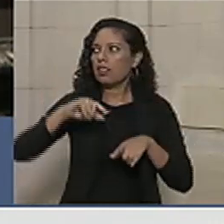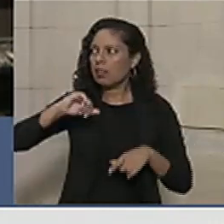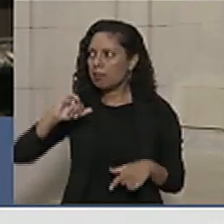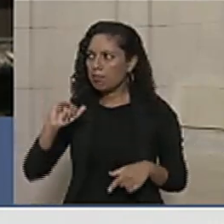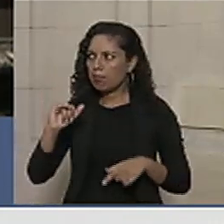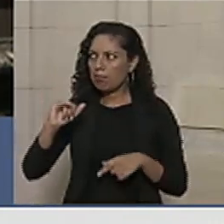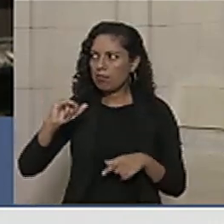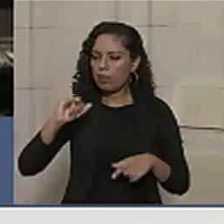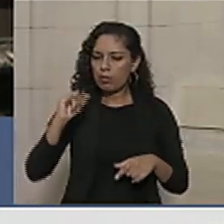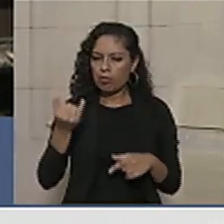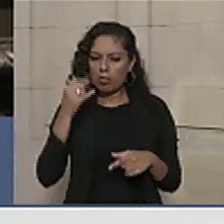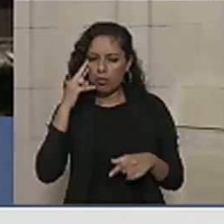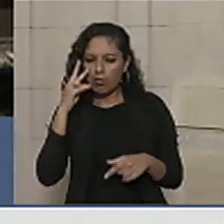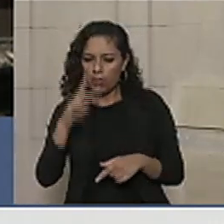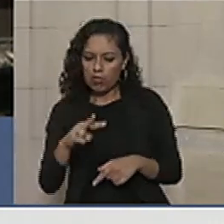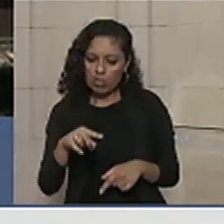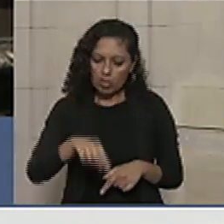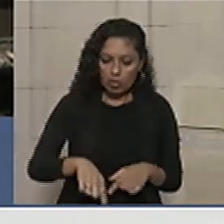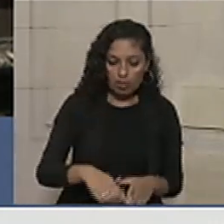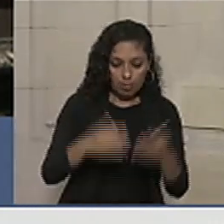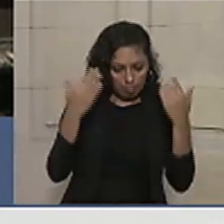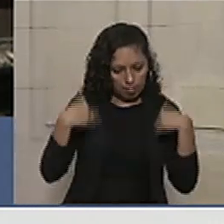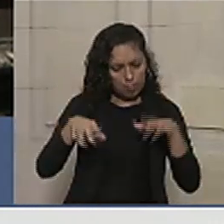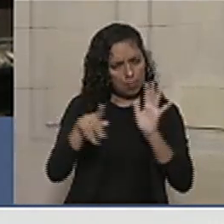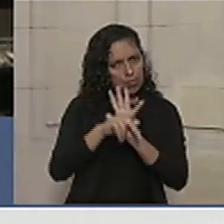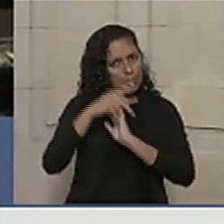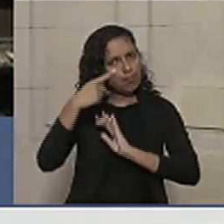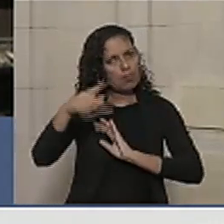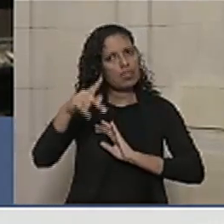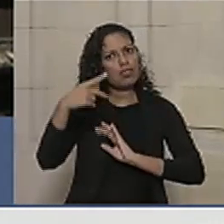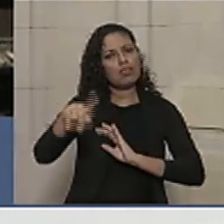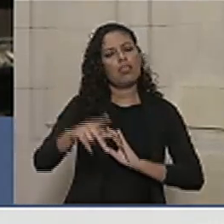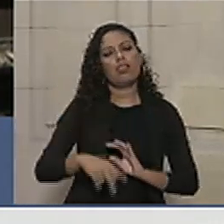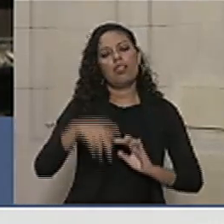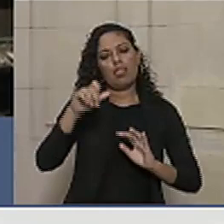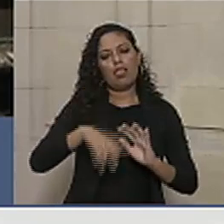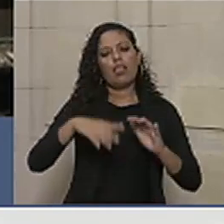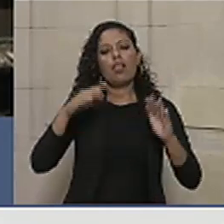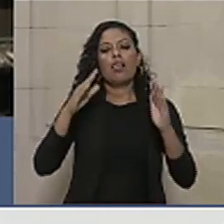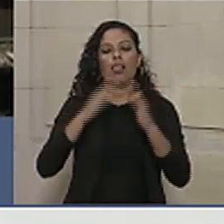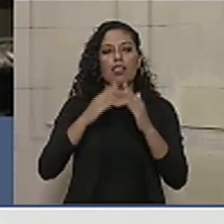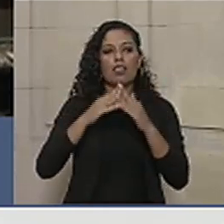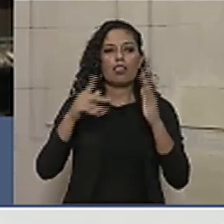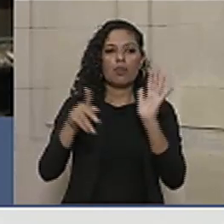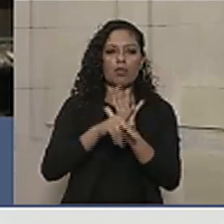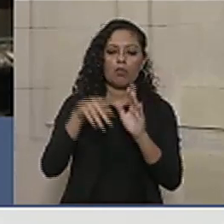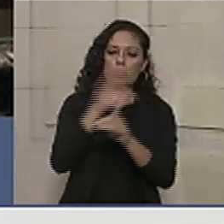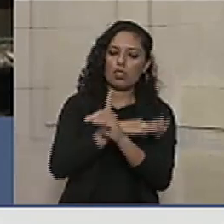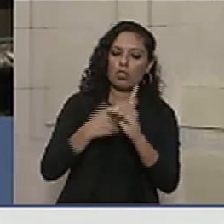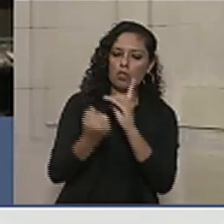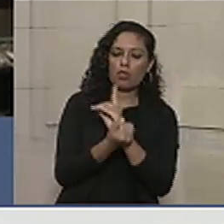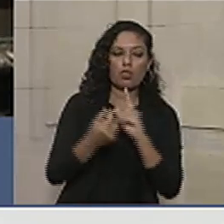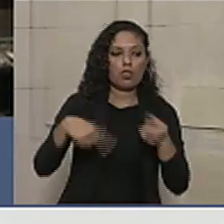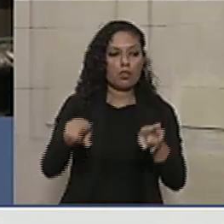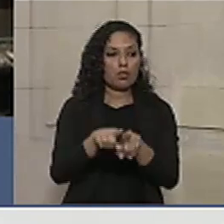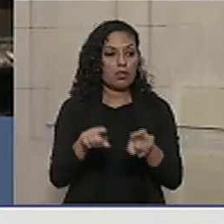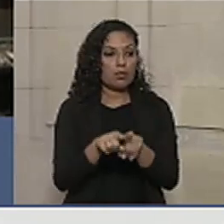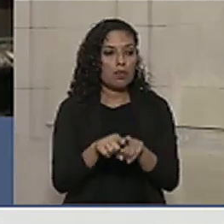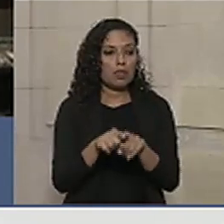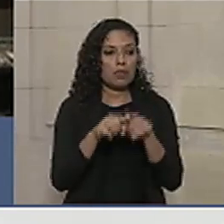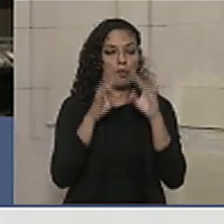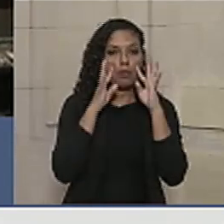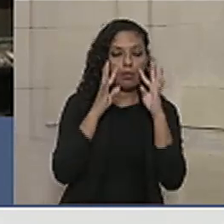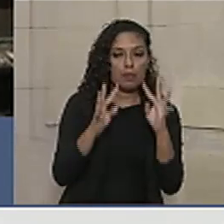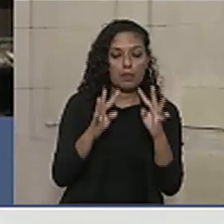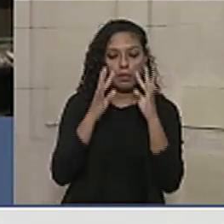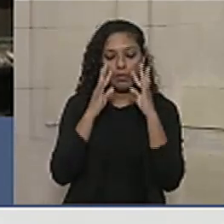desse lugar de fato que deve e tem que ser a casa do povo. Saudar também quem nos acompanha